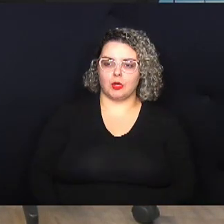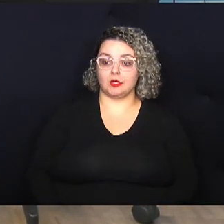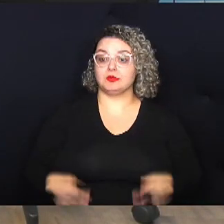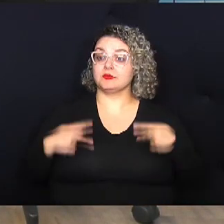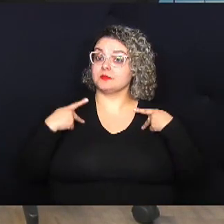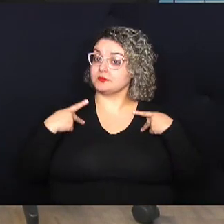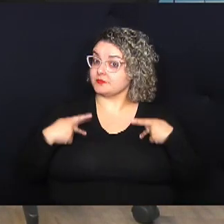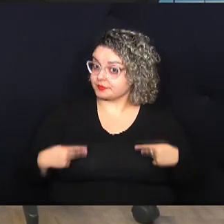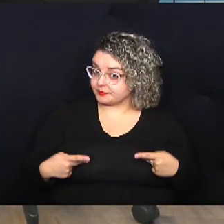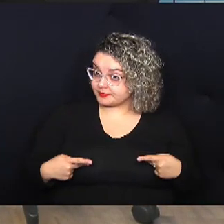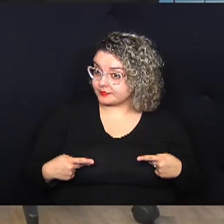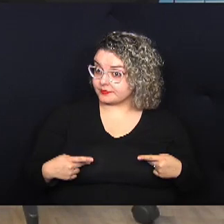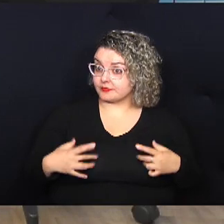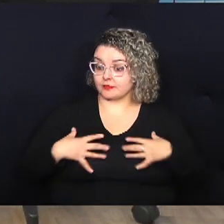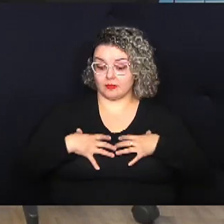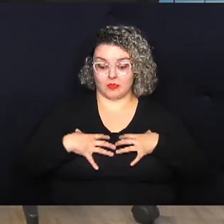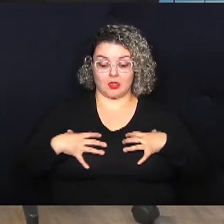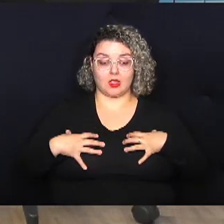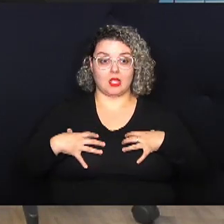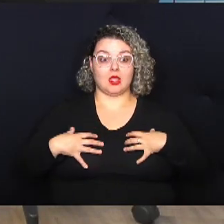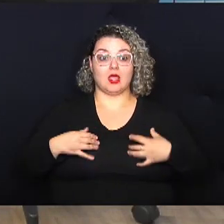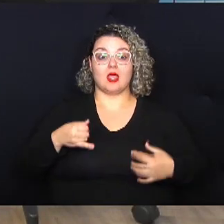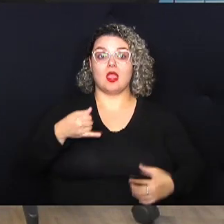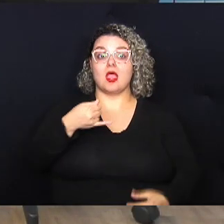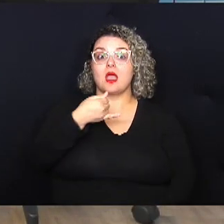pneumonia, o pulmão é tristeza.